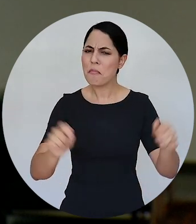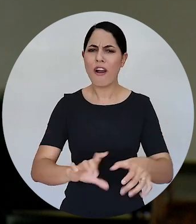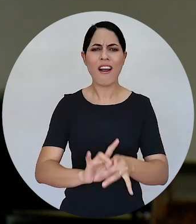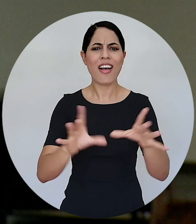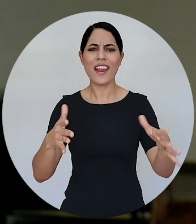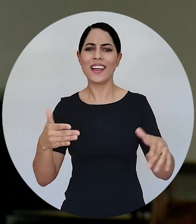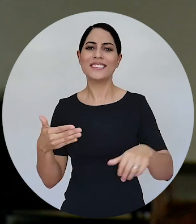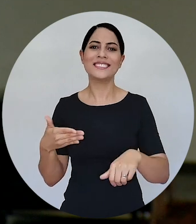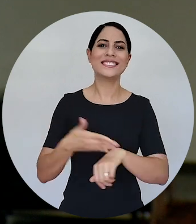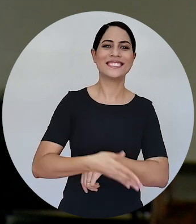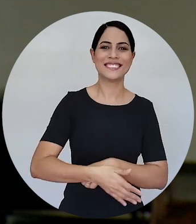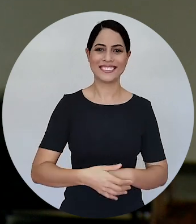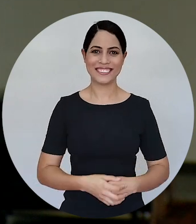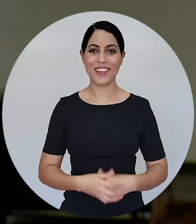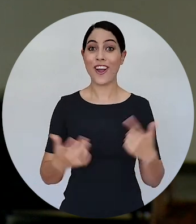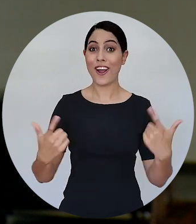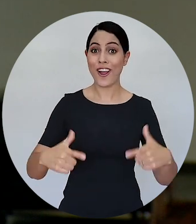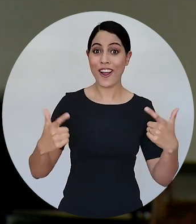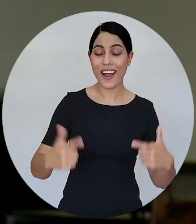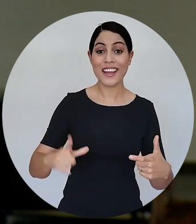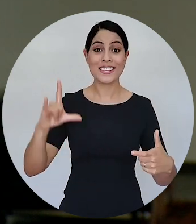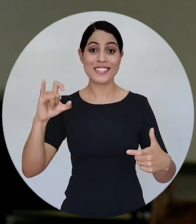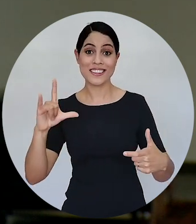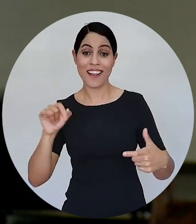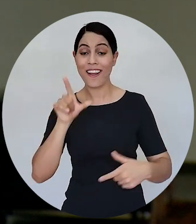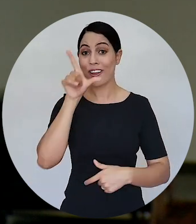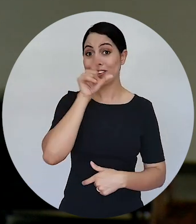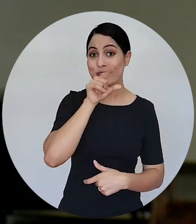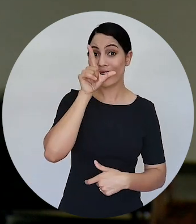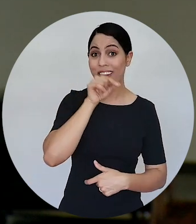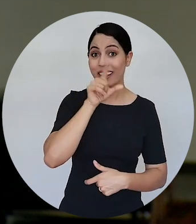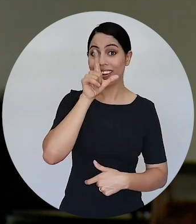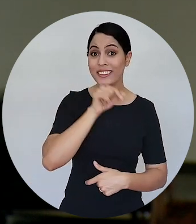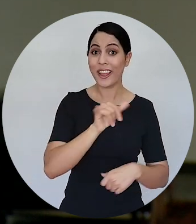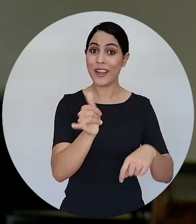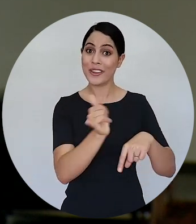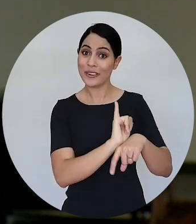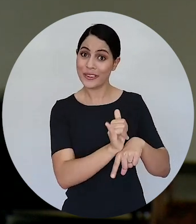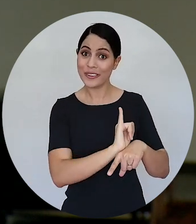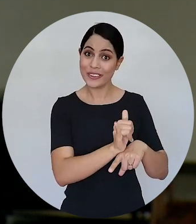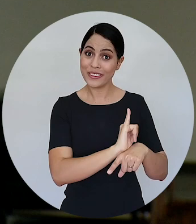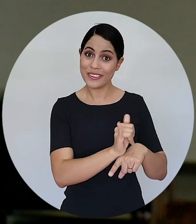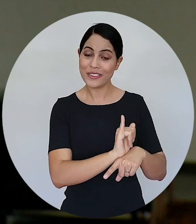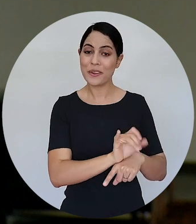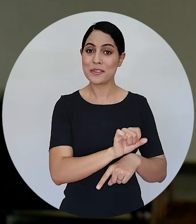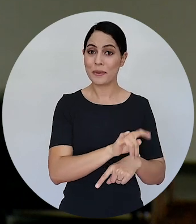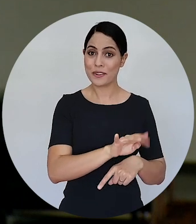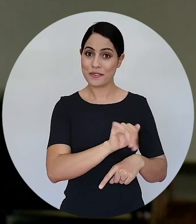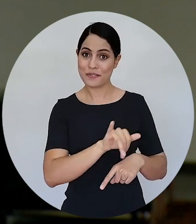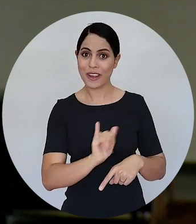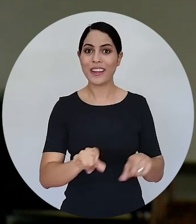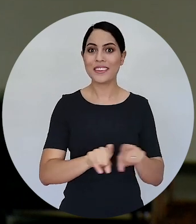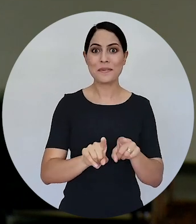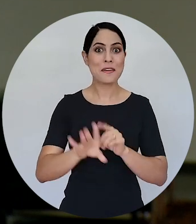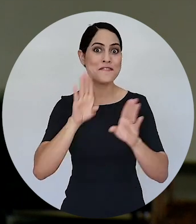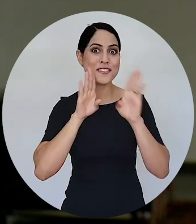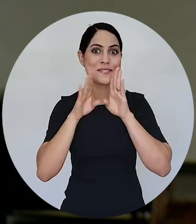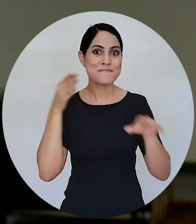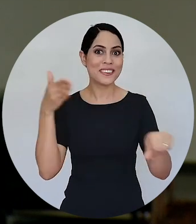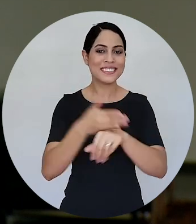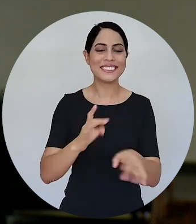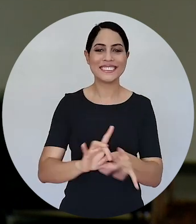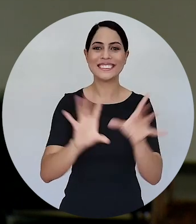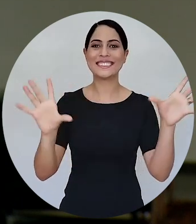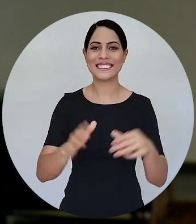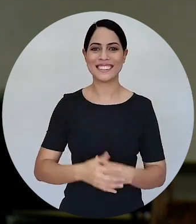sociais? Se não, agora é o momento certo para acompanhar a gente no Instagram, Twitter, YouTube, Spotify